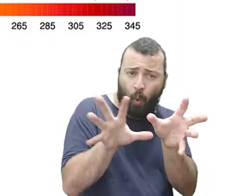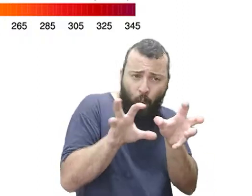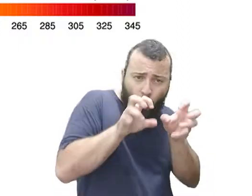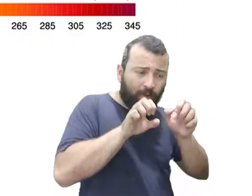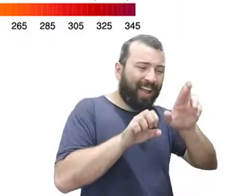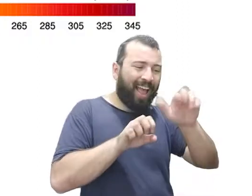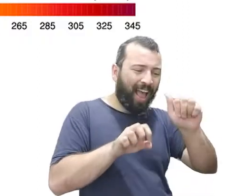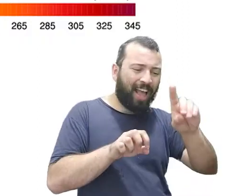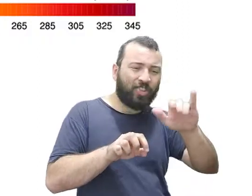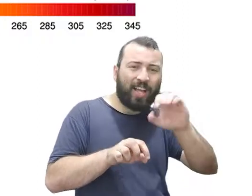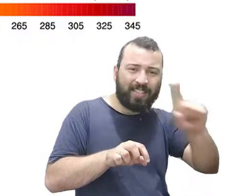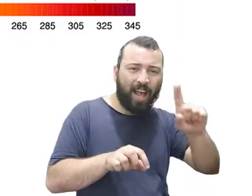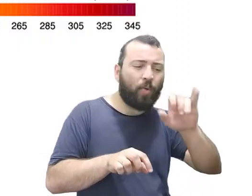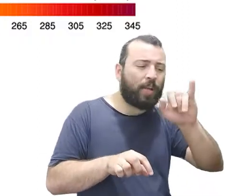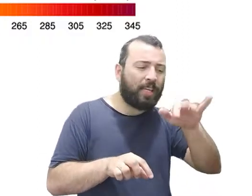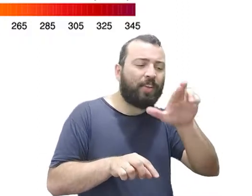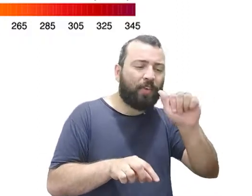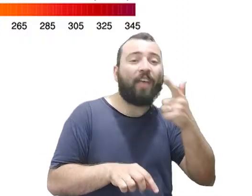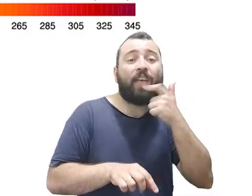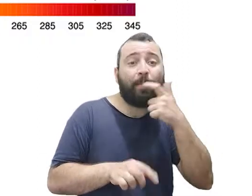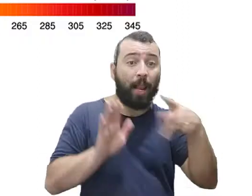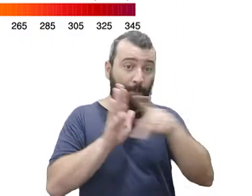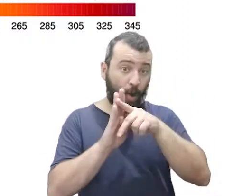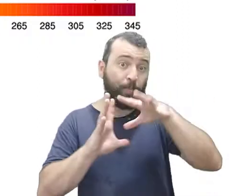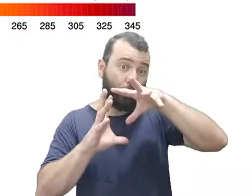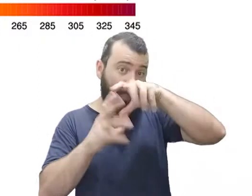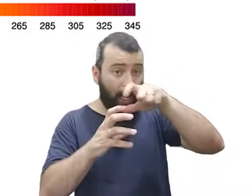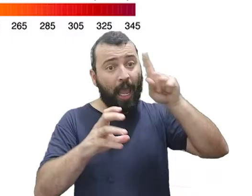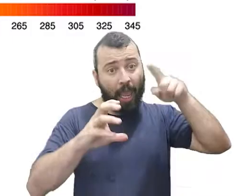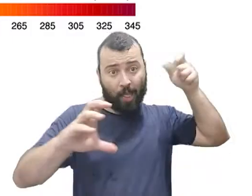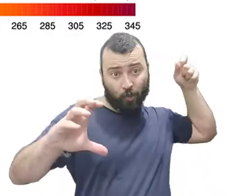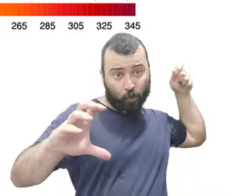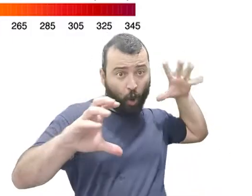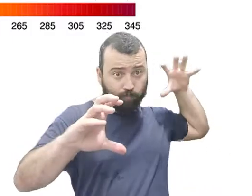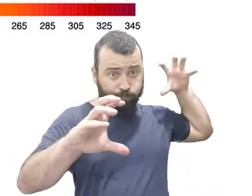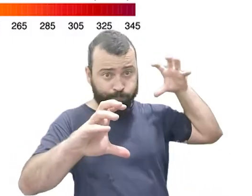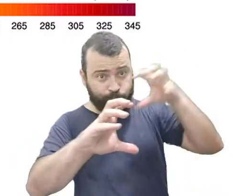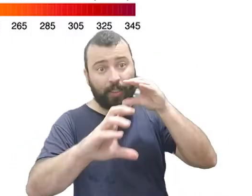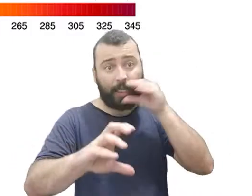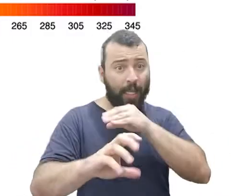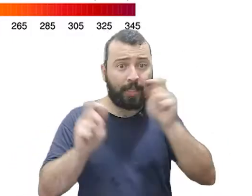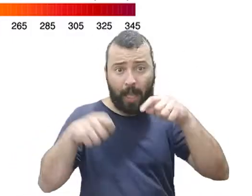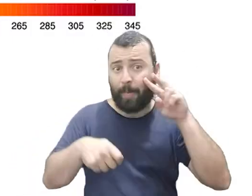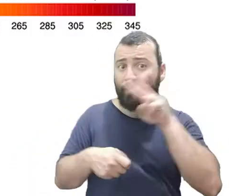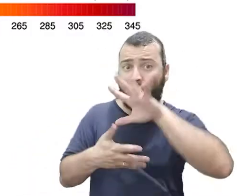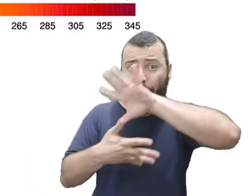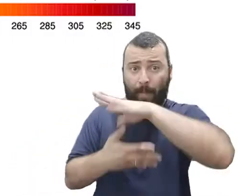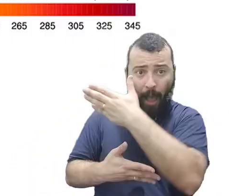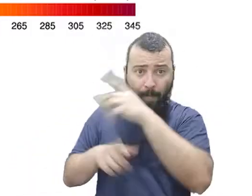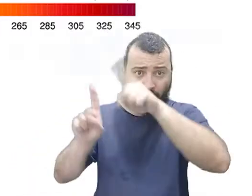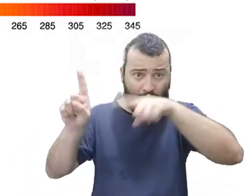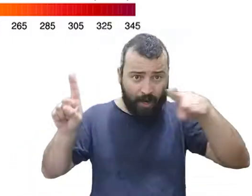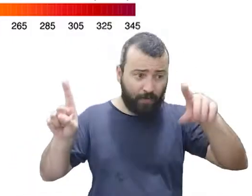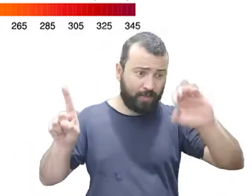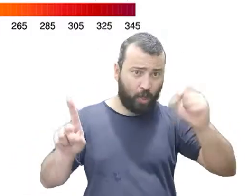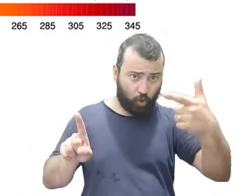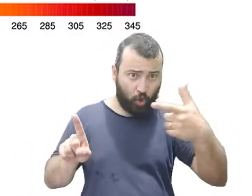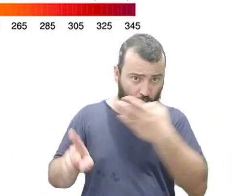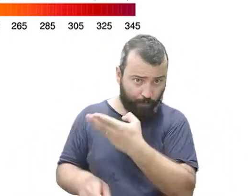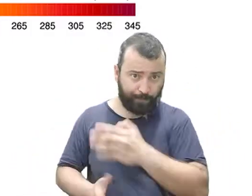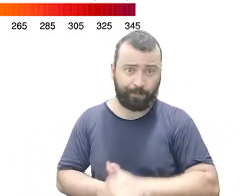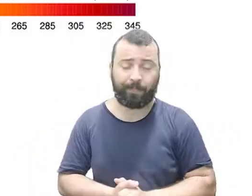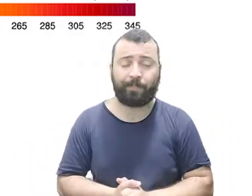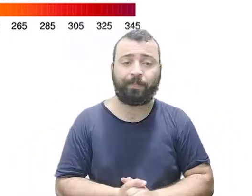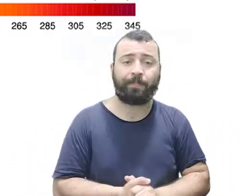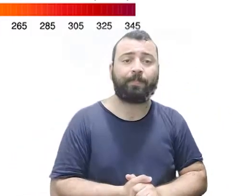absorve parte da radiação infravermelha emitida pela Terra, que é aquecida pelo Sol, como a gente consegue ver nesse mapa de variação da emissão de CO2 ao